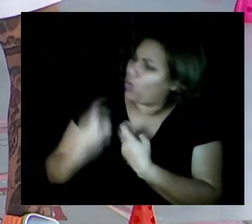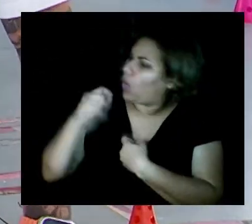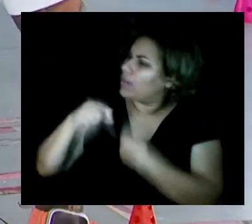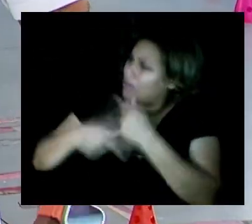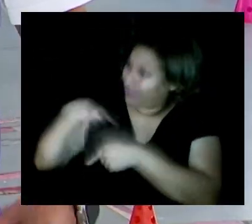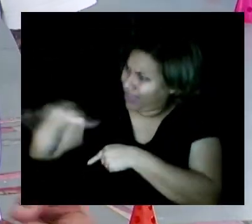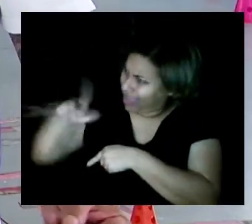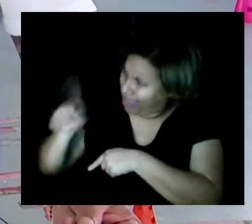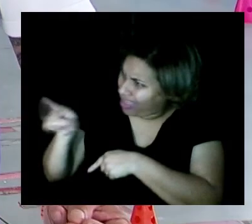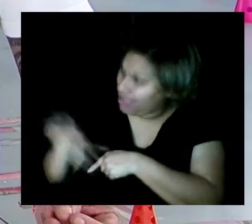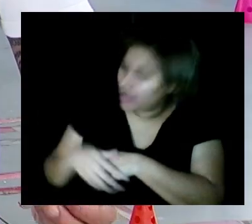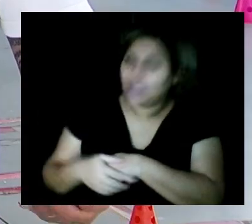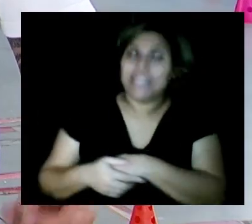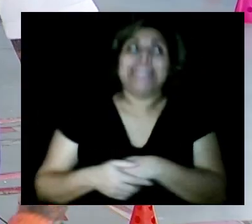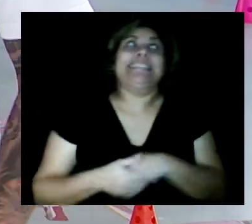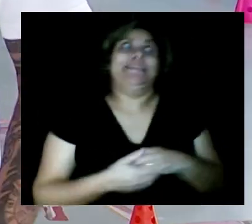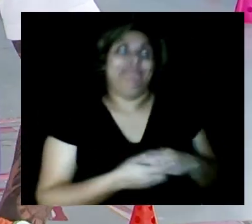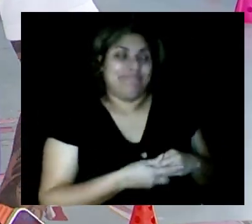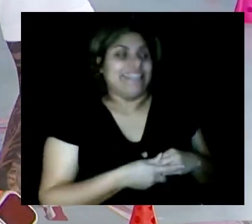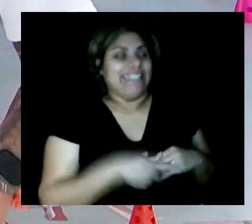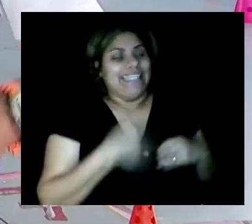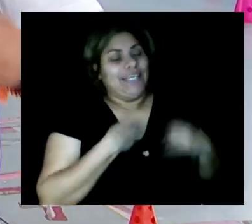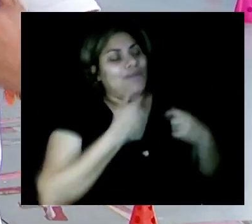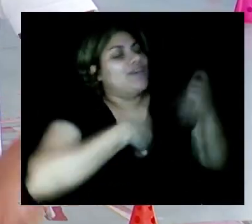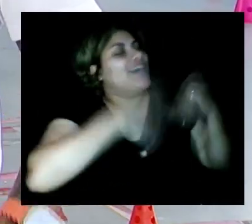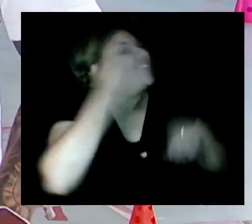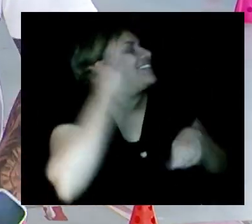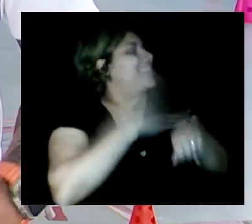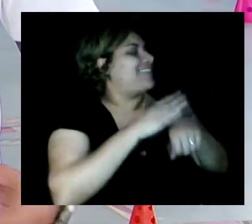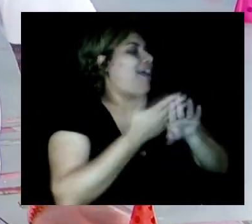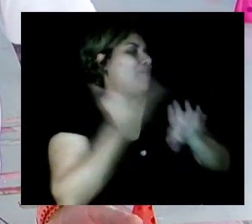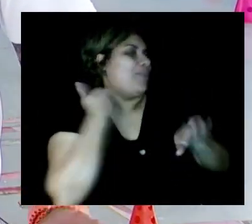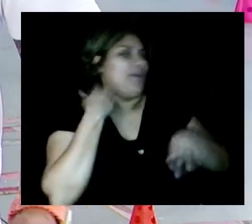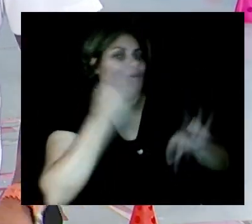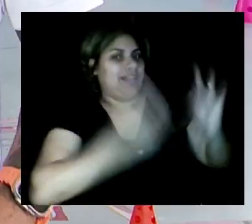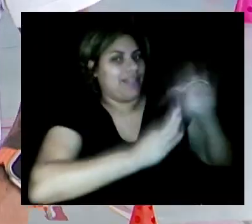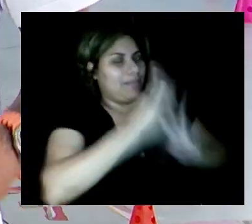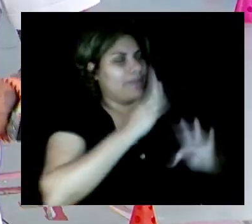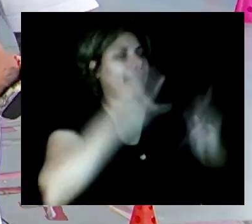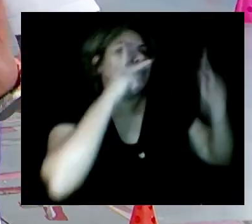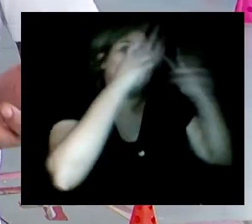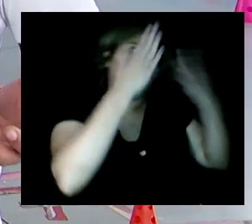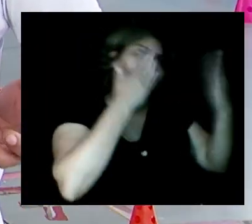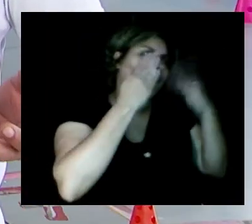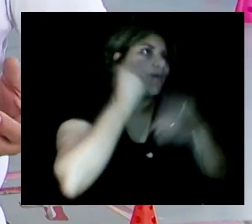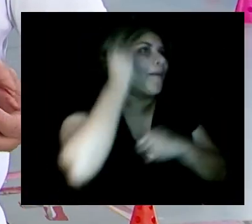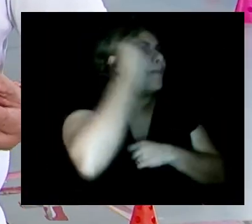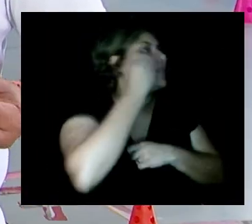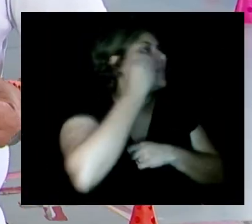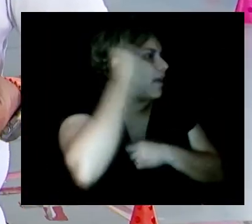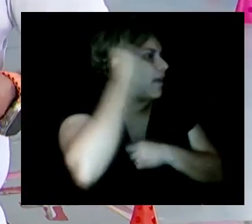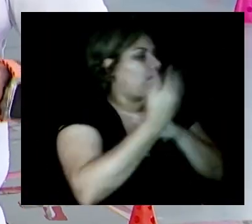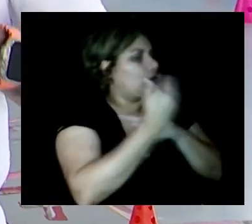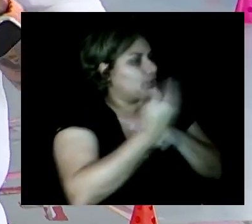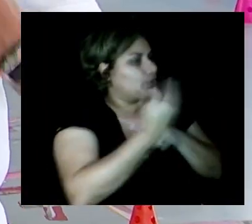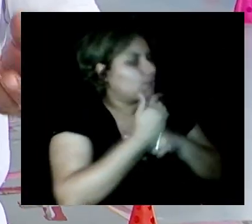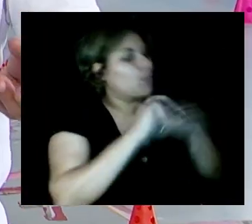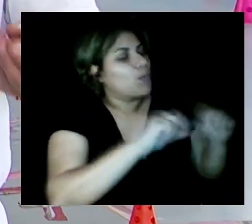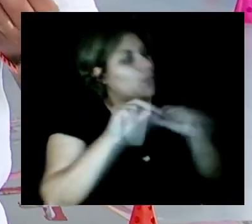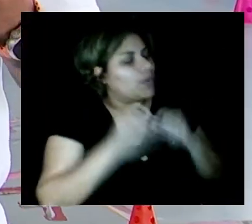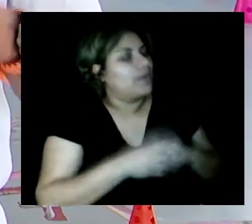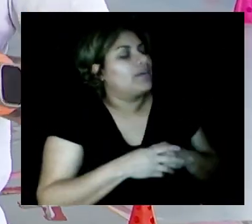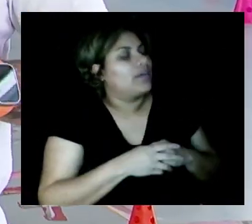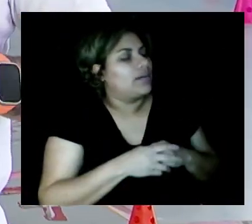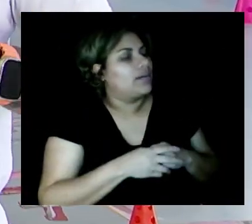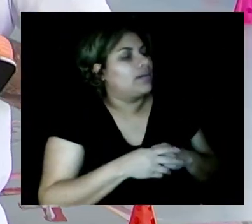eu sempre fazia um tempo já que eu fazia tratamento, né? Que eu trabalhava com psicólogo, psiquiatra, por causa do muito problema